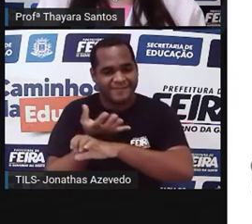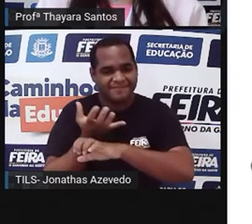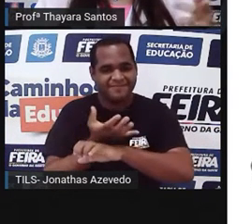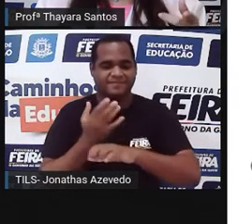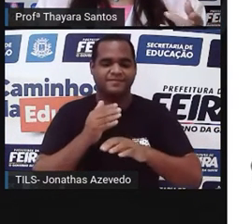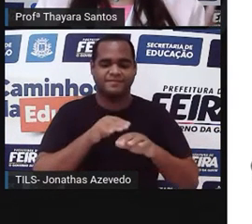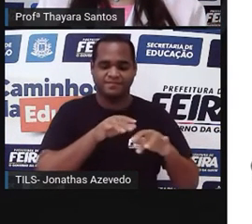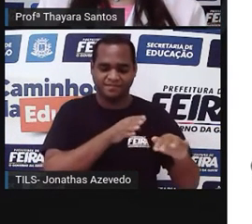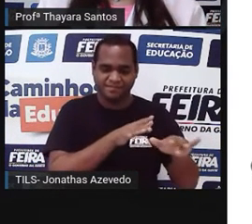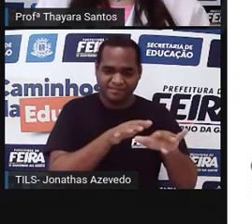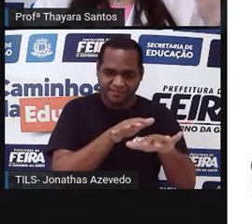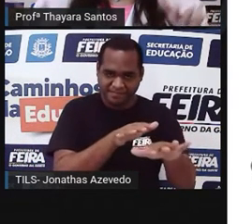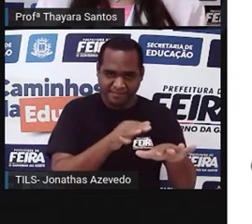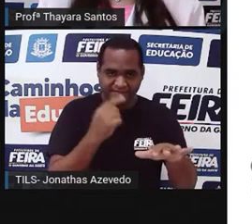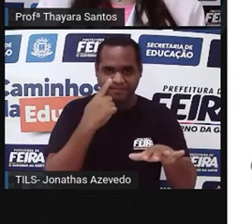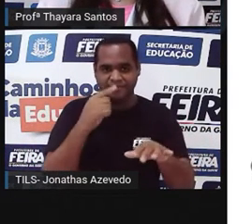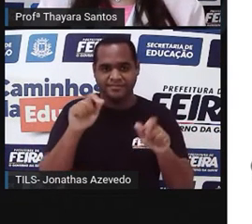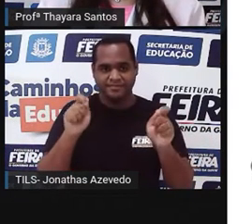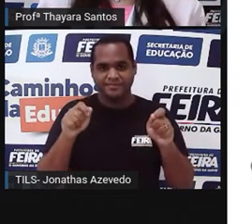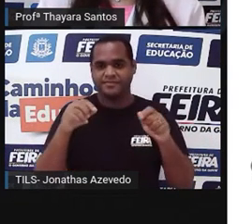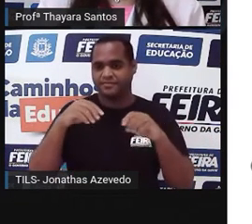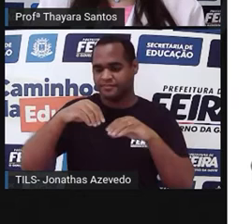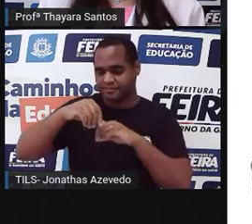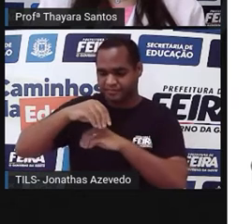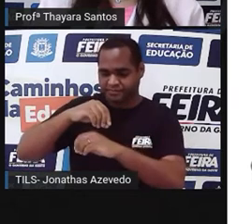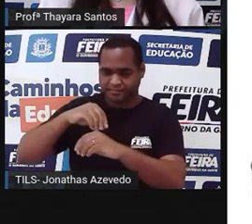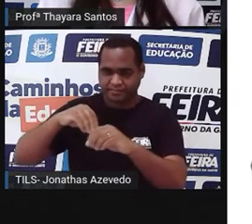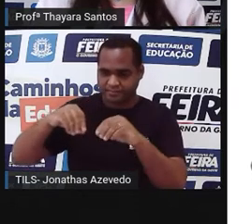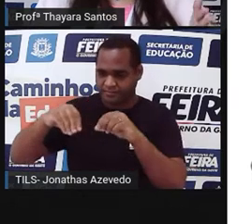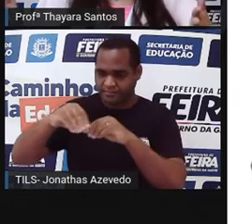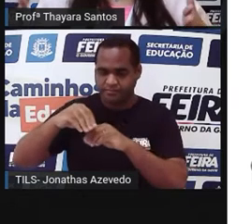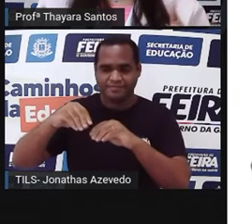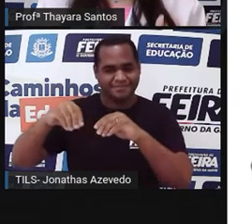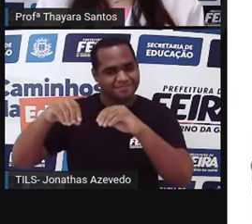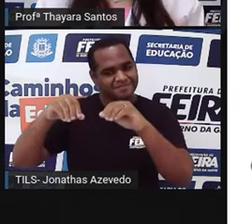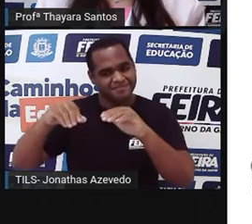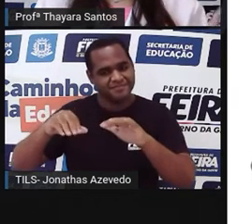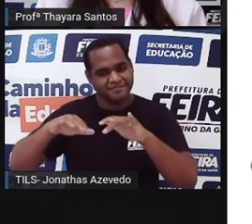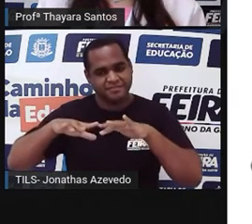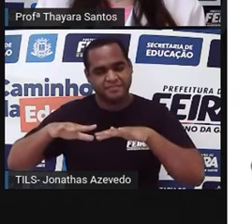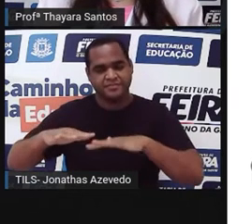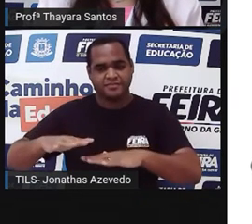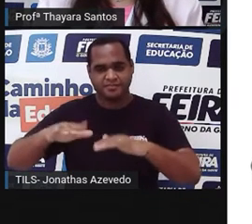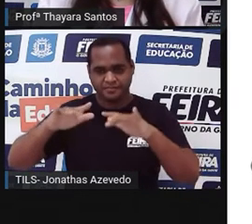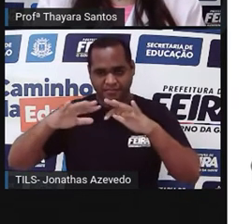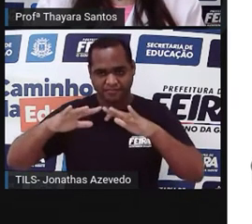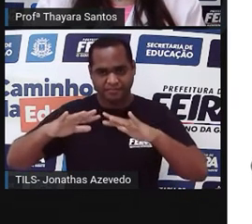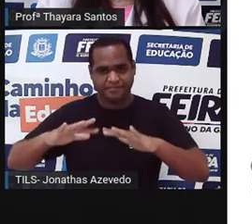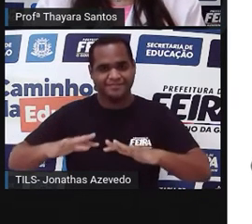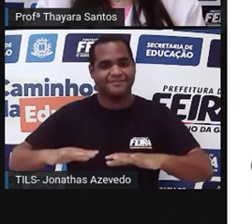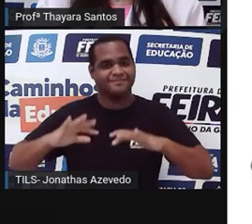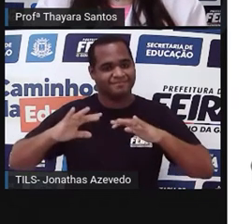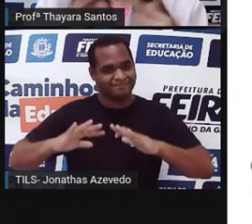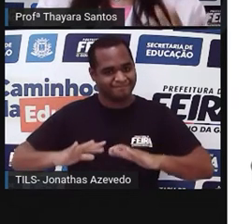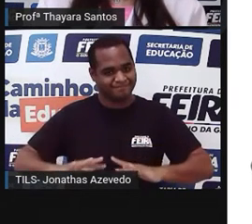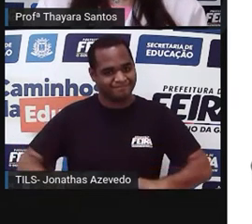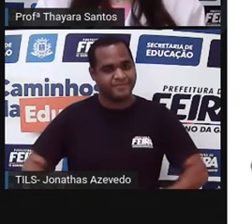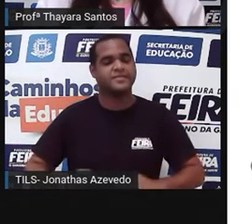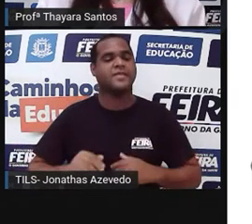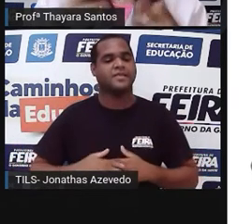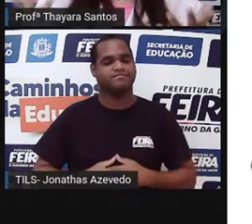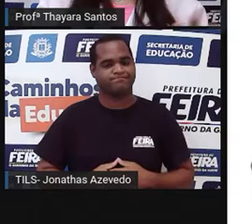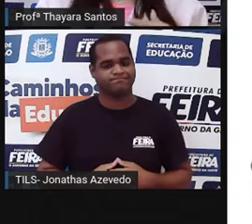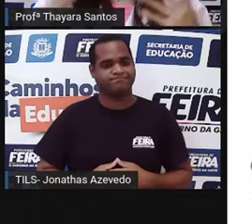vai assoreando, que é isso, essa areia entrando, essa terra entrando no rio, e cada vez mais ele vai diminuindo o seu leito.